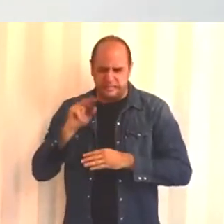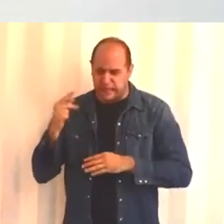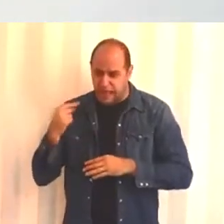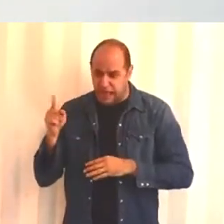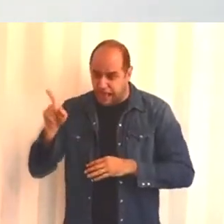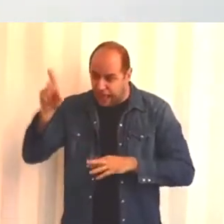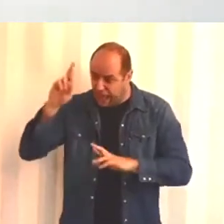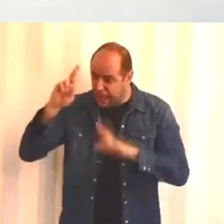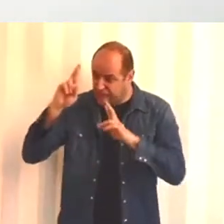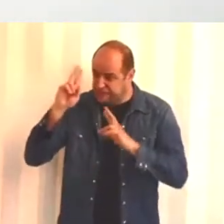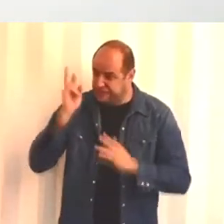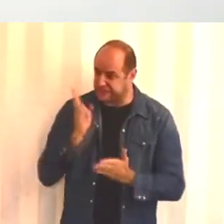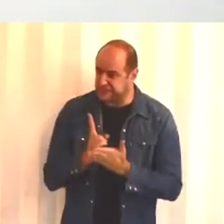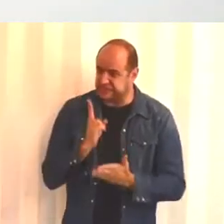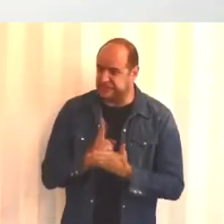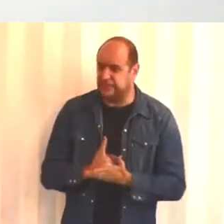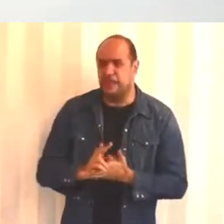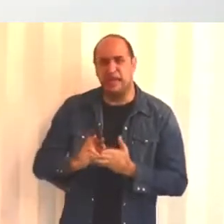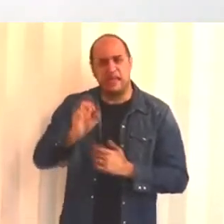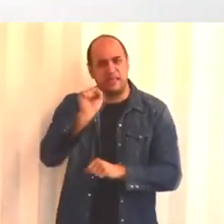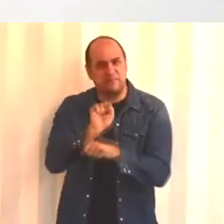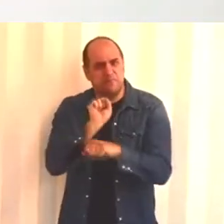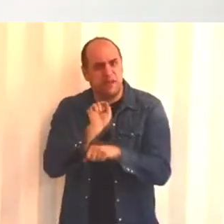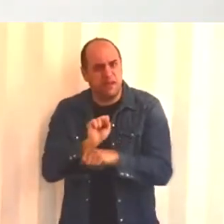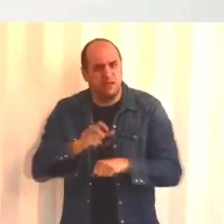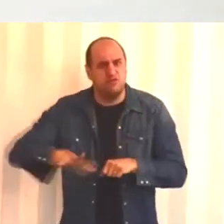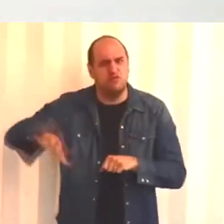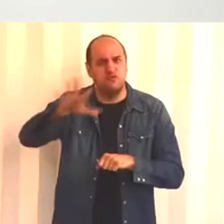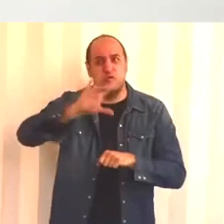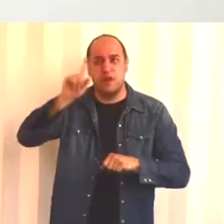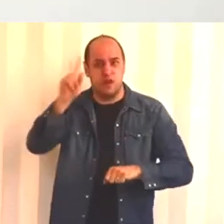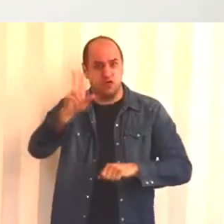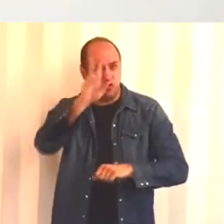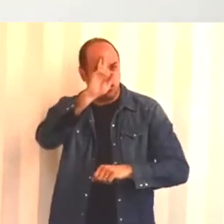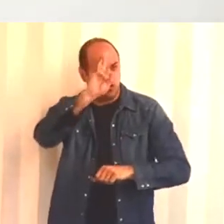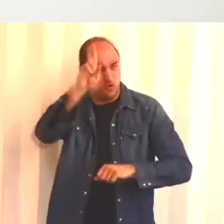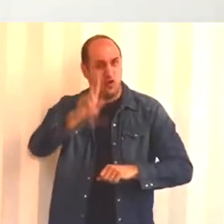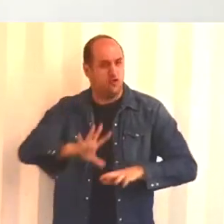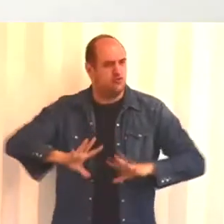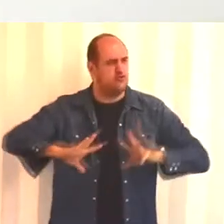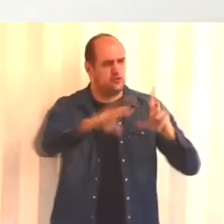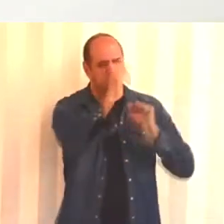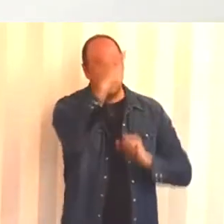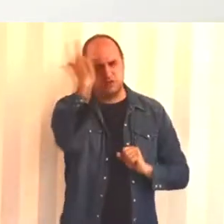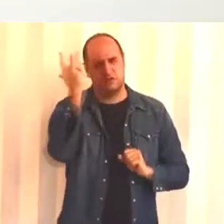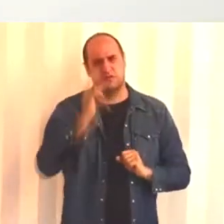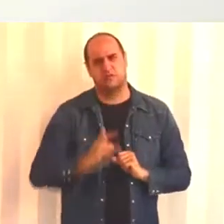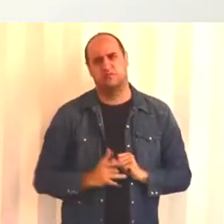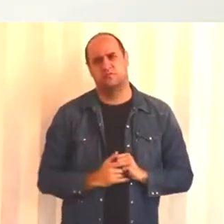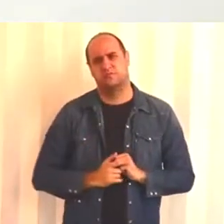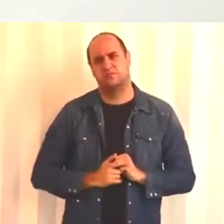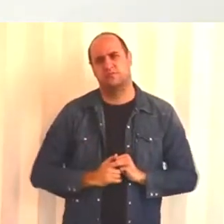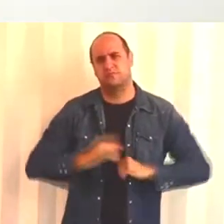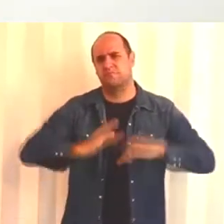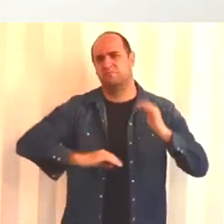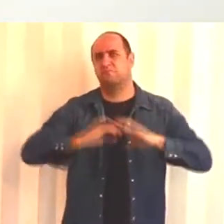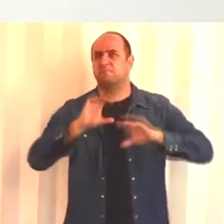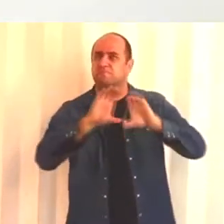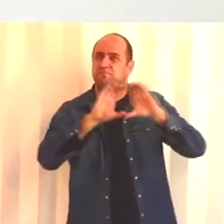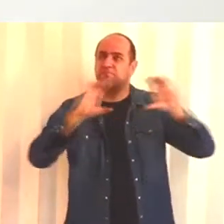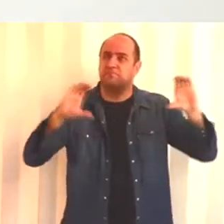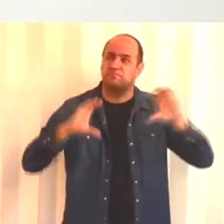Ele que é a minha esperança, Ele que é o Criador de todas as coisas, como nos diz o verso 6, que fez os céus e a